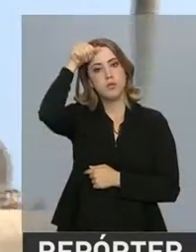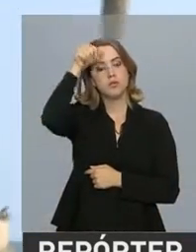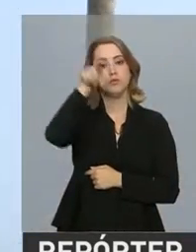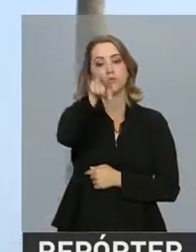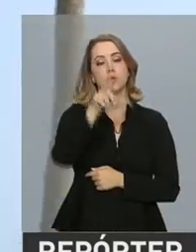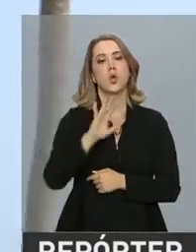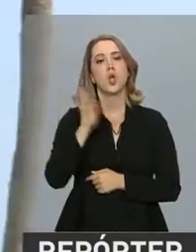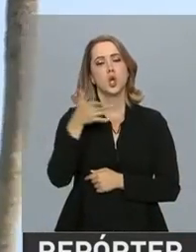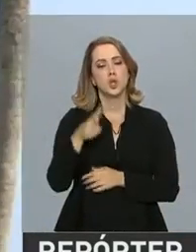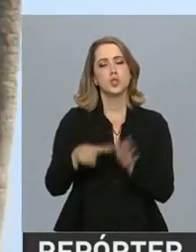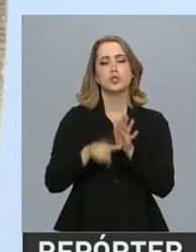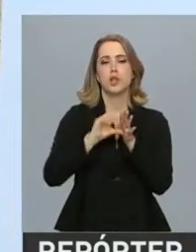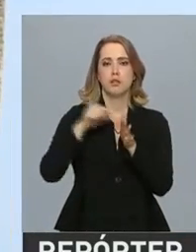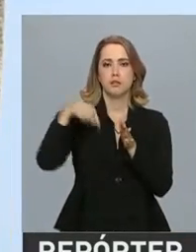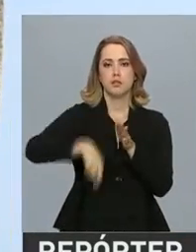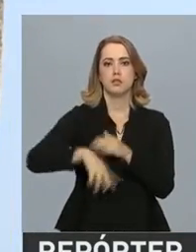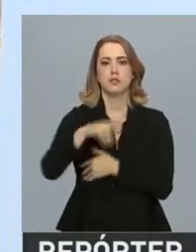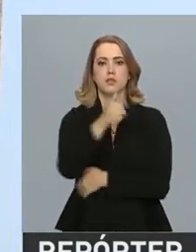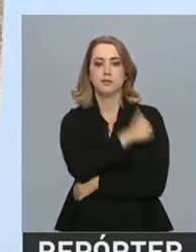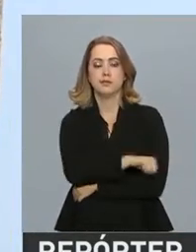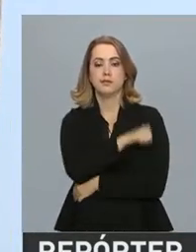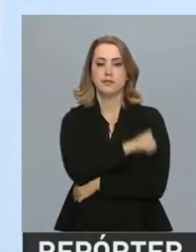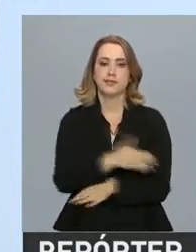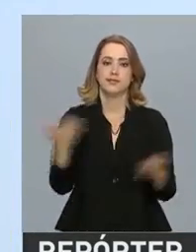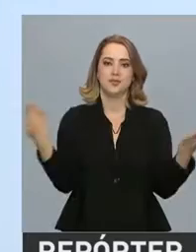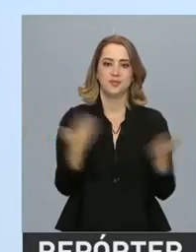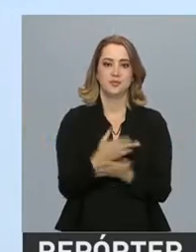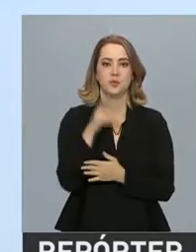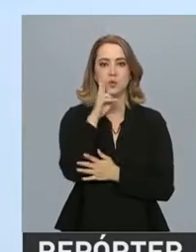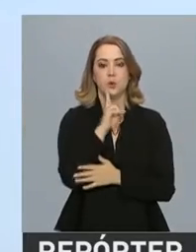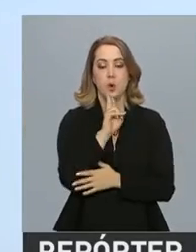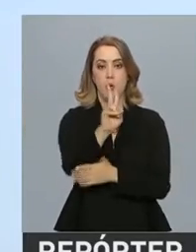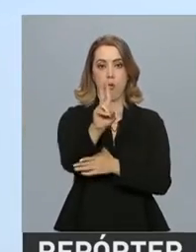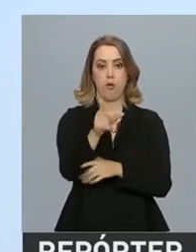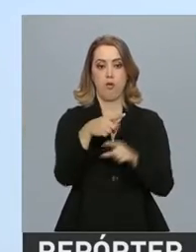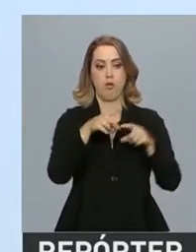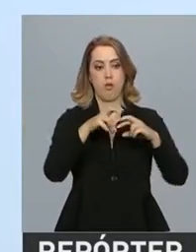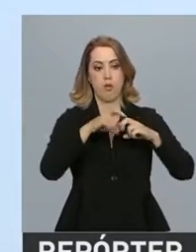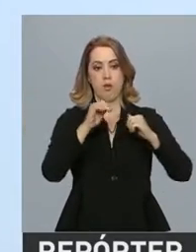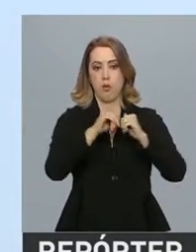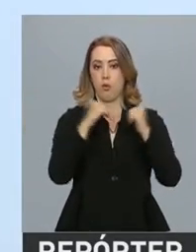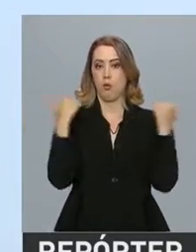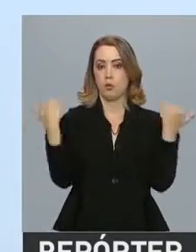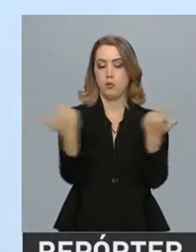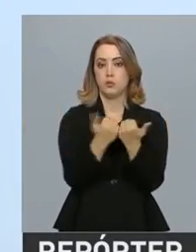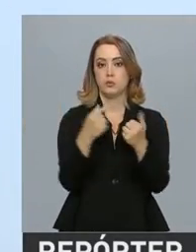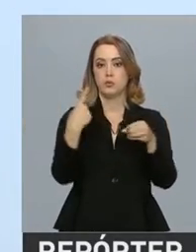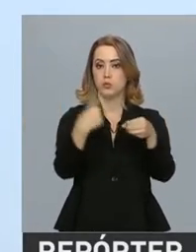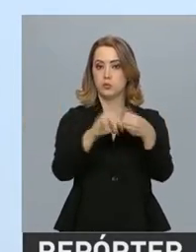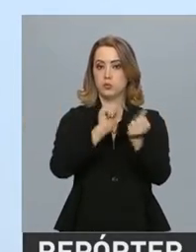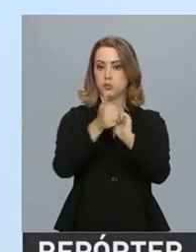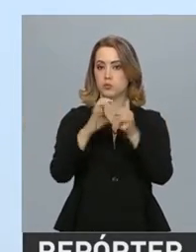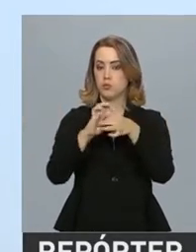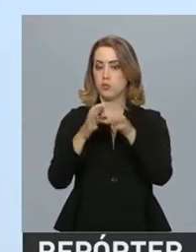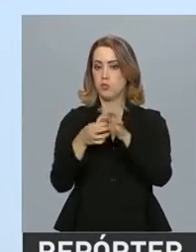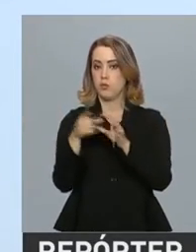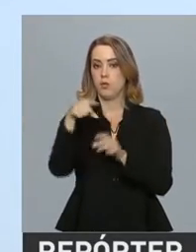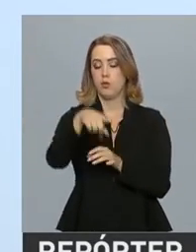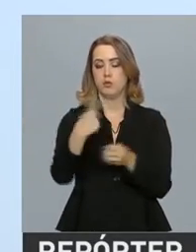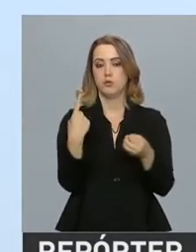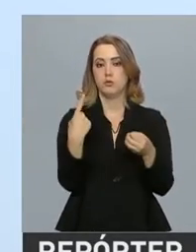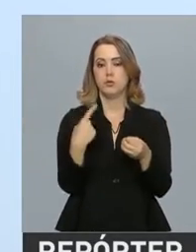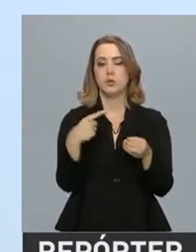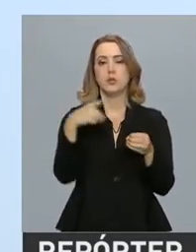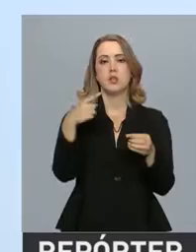tive aqui no Rio várias vezes mas especificamente nessa data eu vim para ver o Parque Olímpico estive aqui em Copacabana e e na área